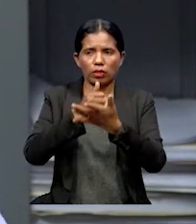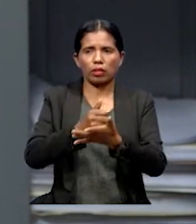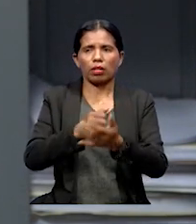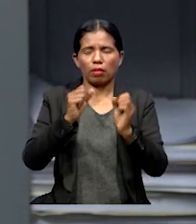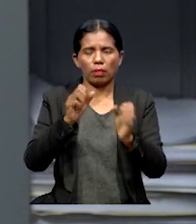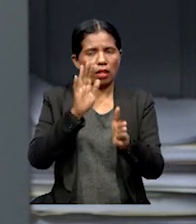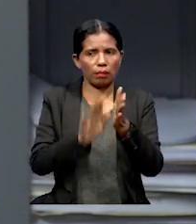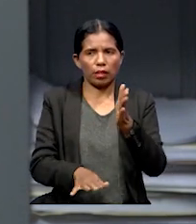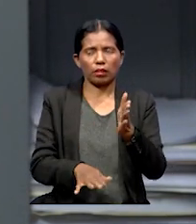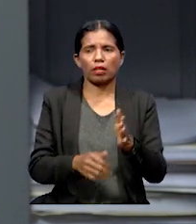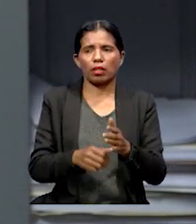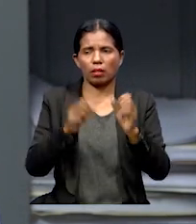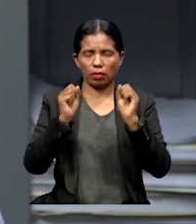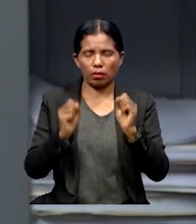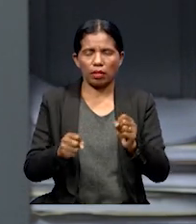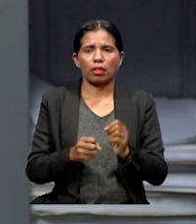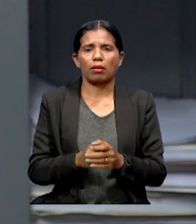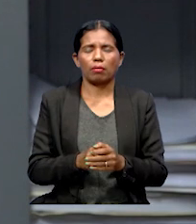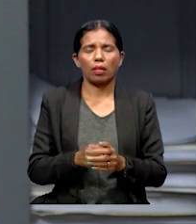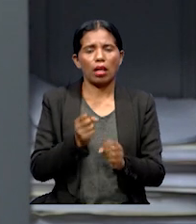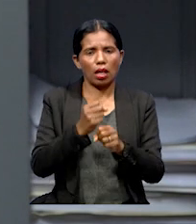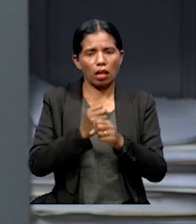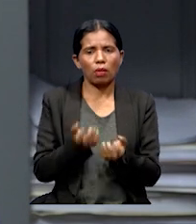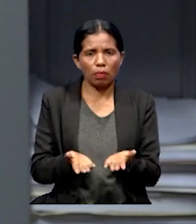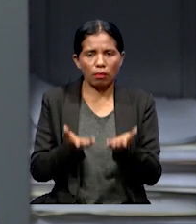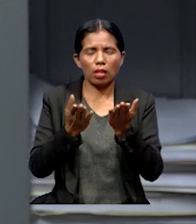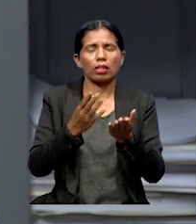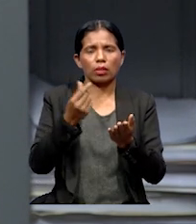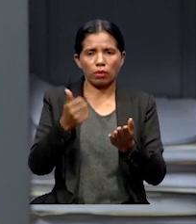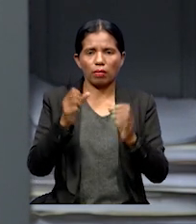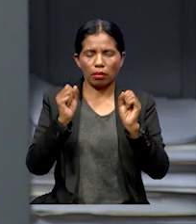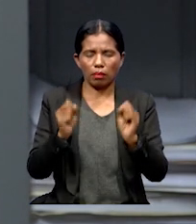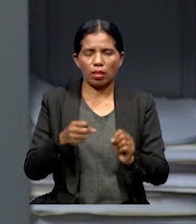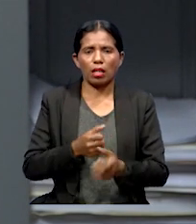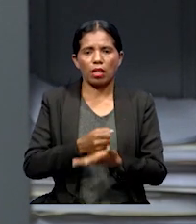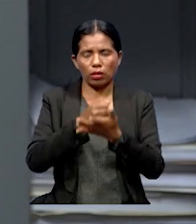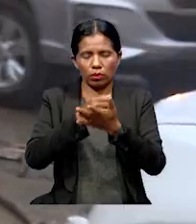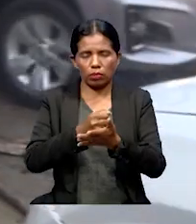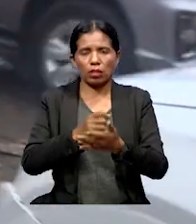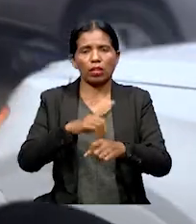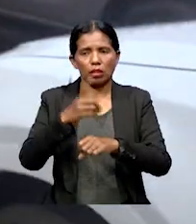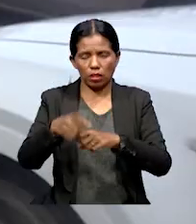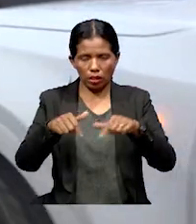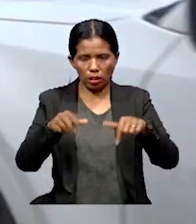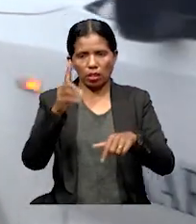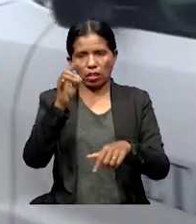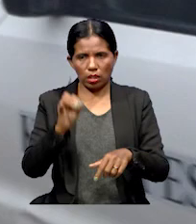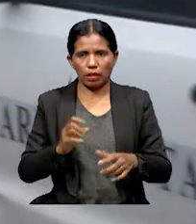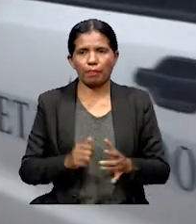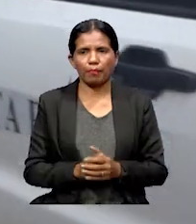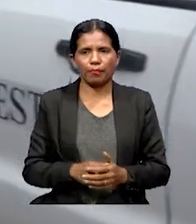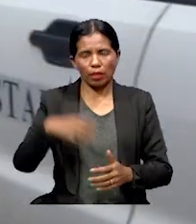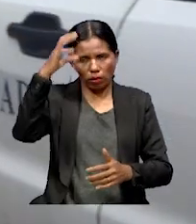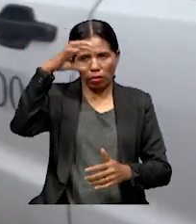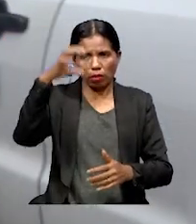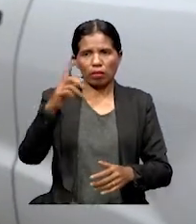menos la ber resolve hot mai mais ou menos vela hakmang itu ang i ber resolve inundação serne veke capital dili ida o dambot ne be acontece